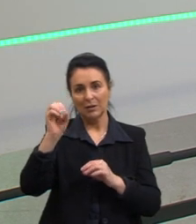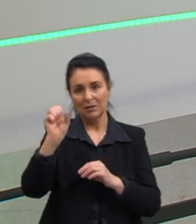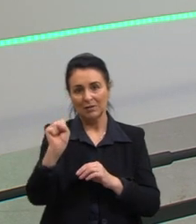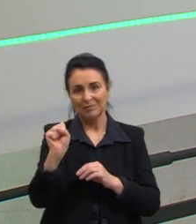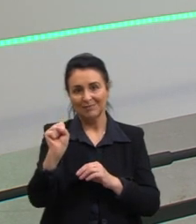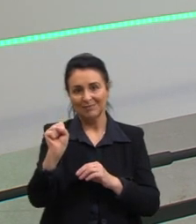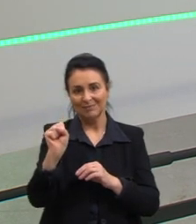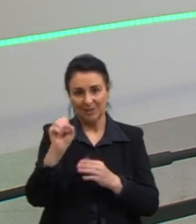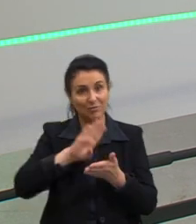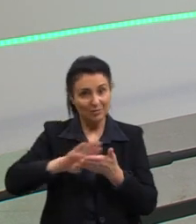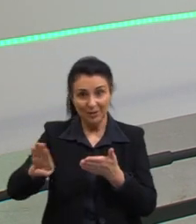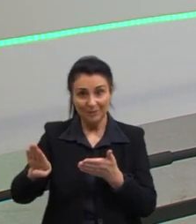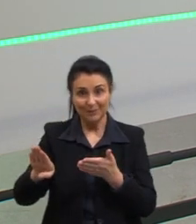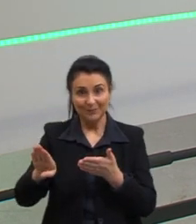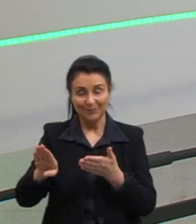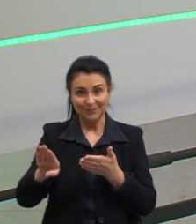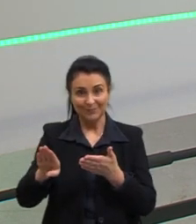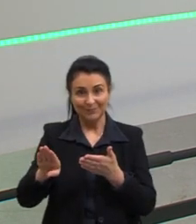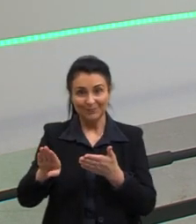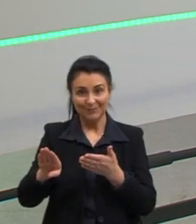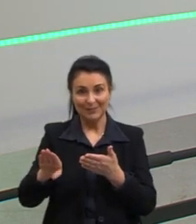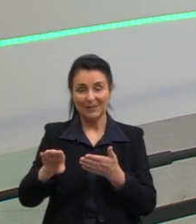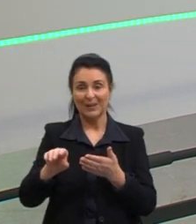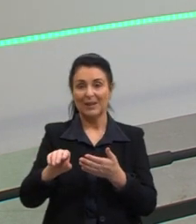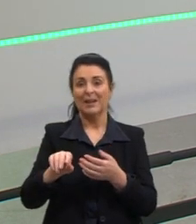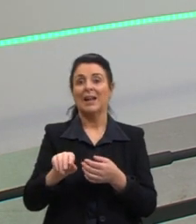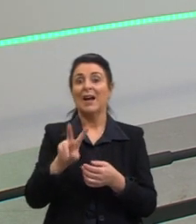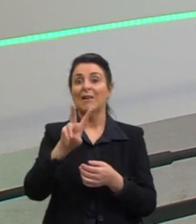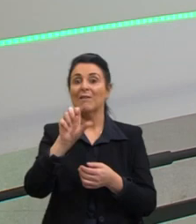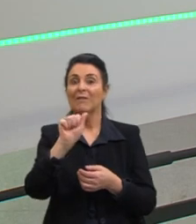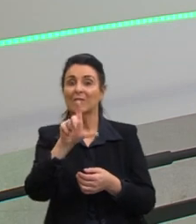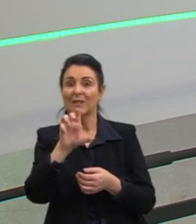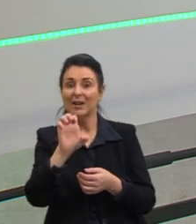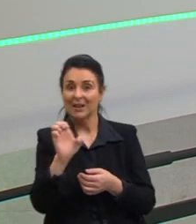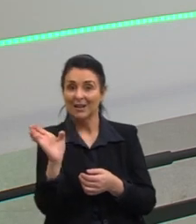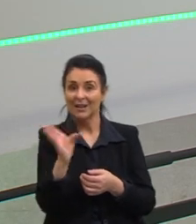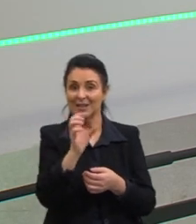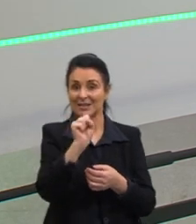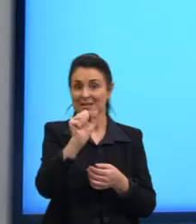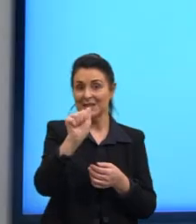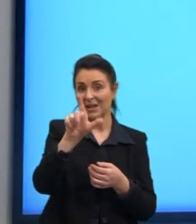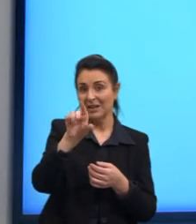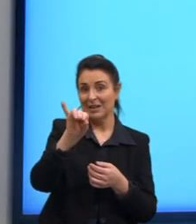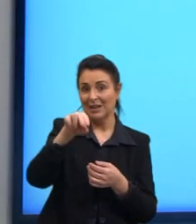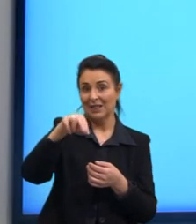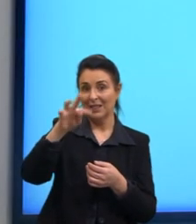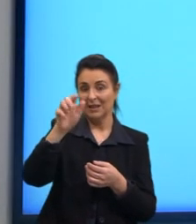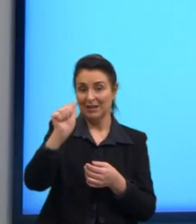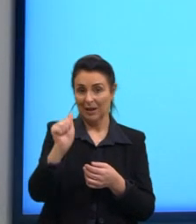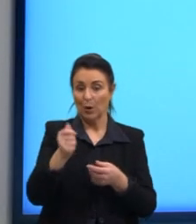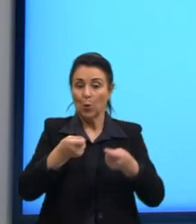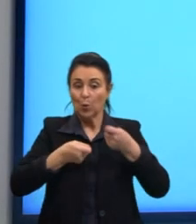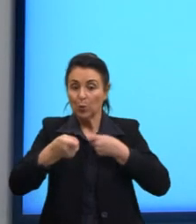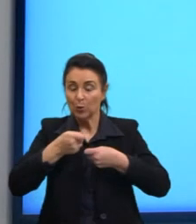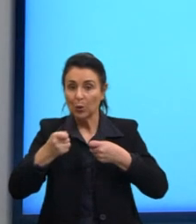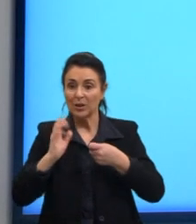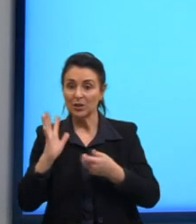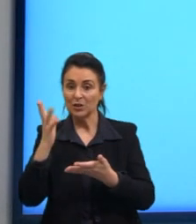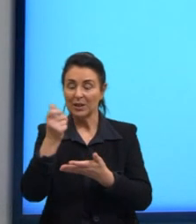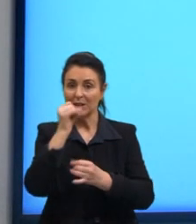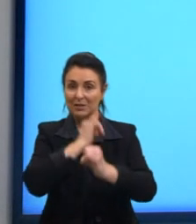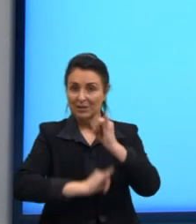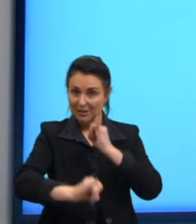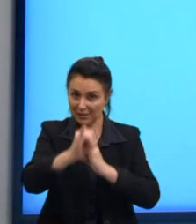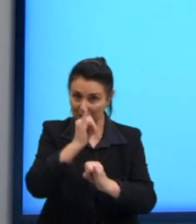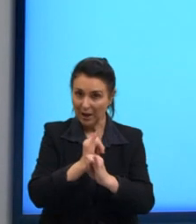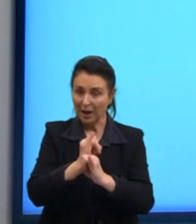salientar Eu já não tenho segundo lugar lá já quebra a ideia de sucessão o controle de dados pela internet vai de